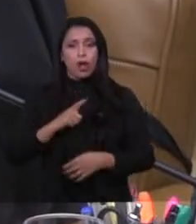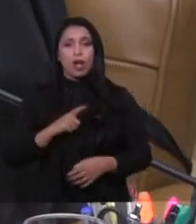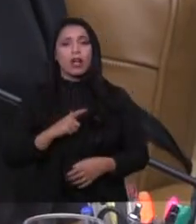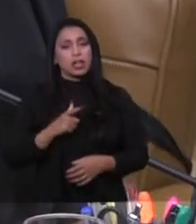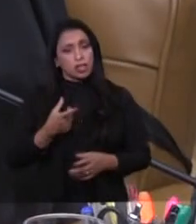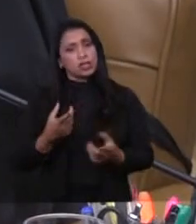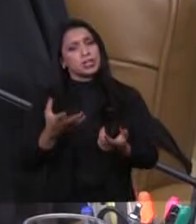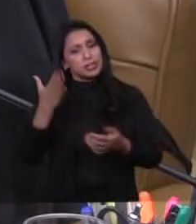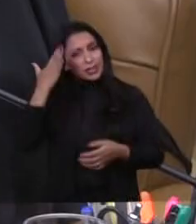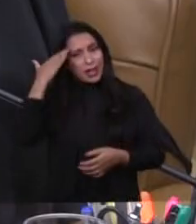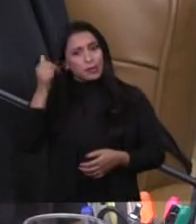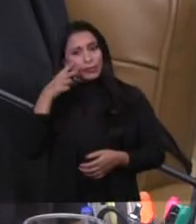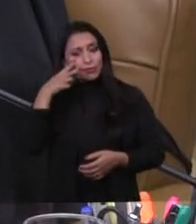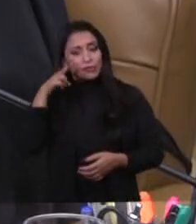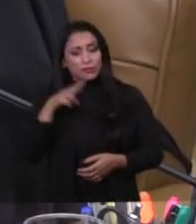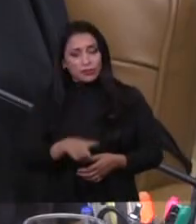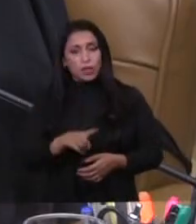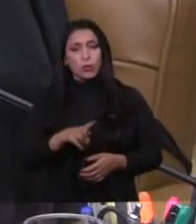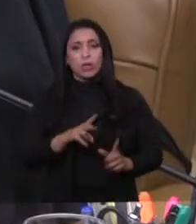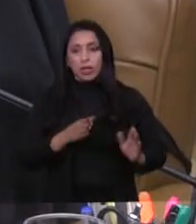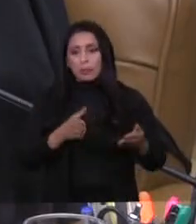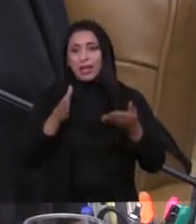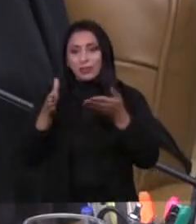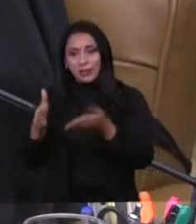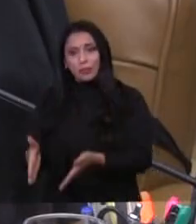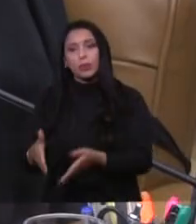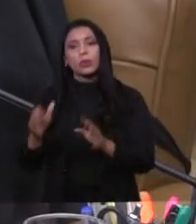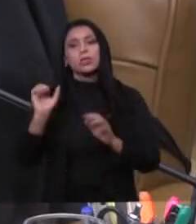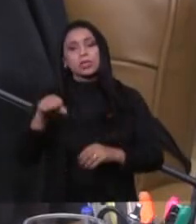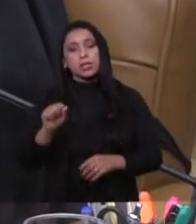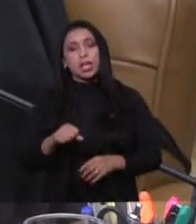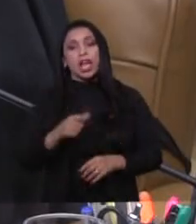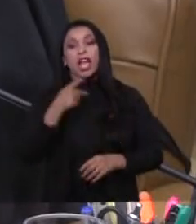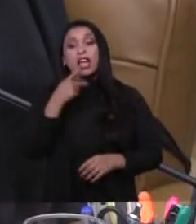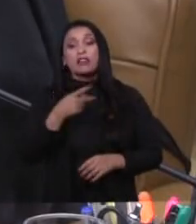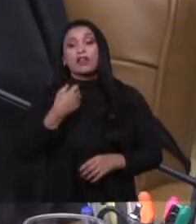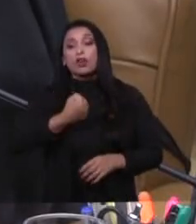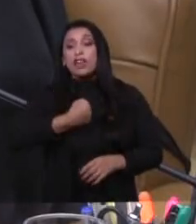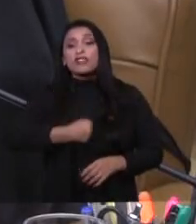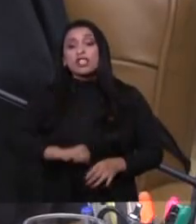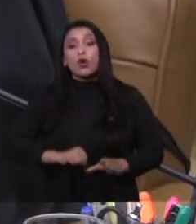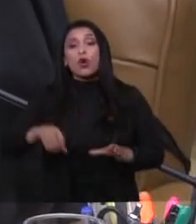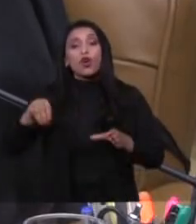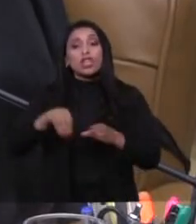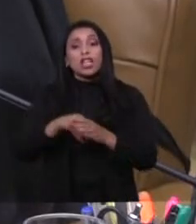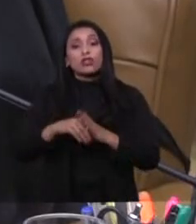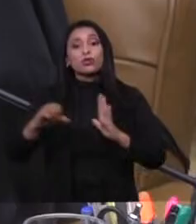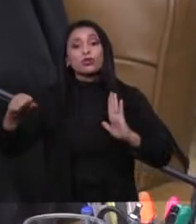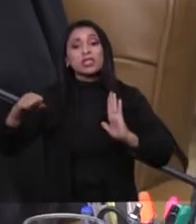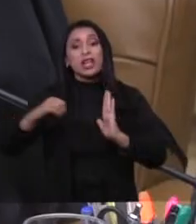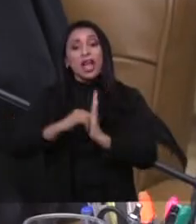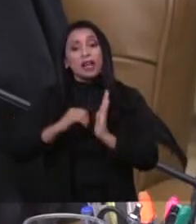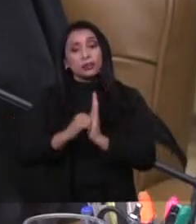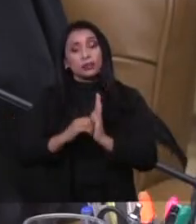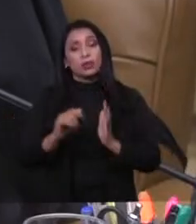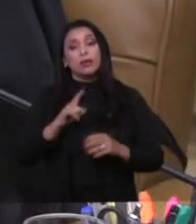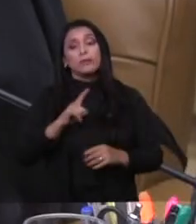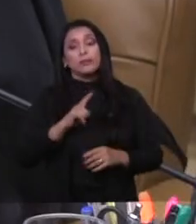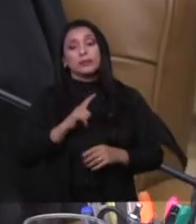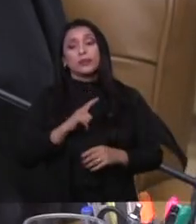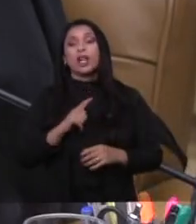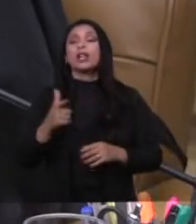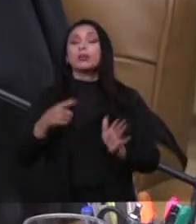atos, inclusive ao vandalismo, à medida em que afirmou que defecaria no Senado. Nos vídeos, o réu também